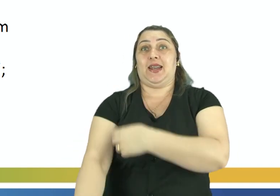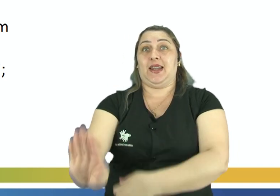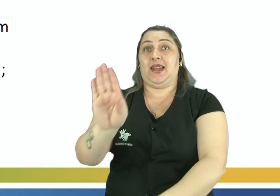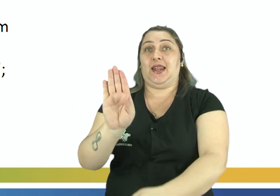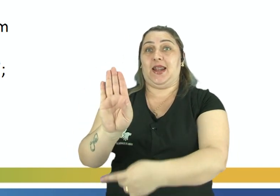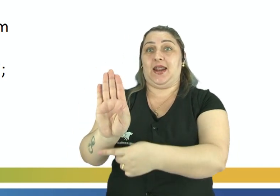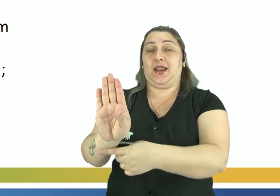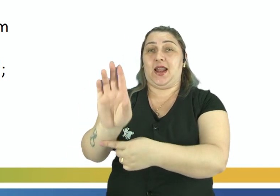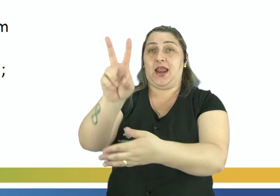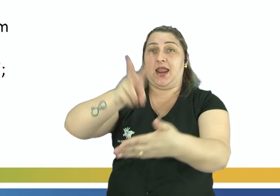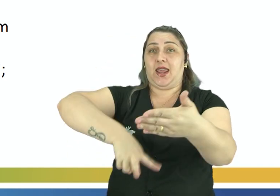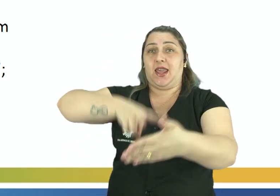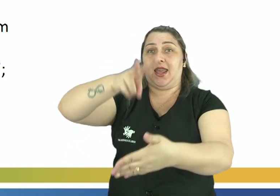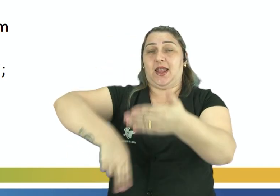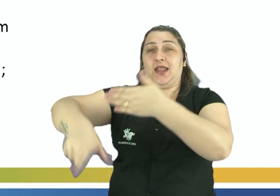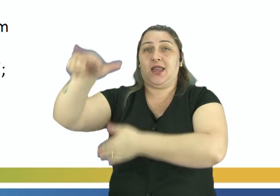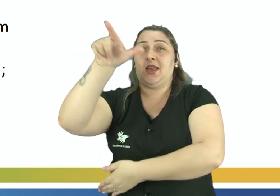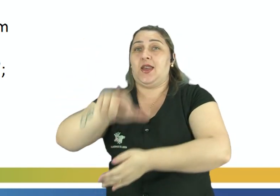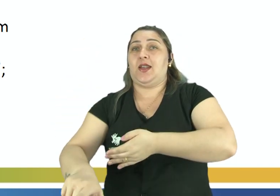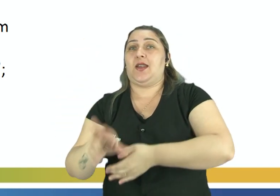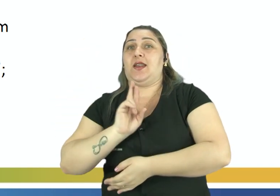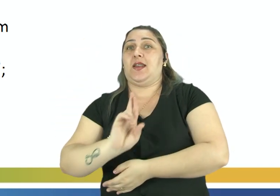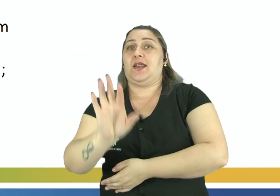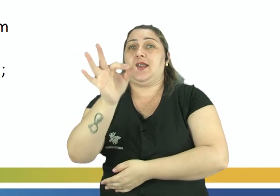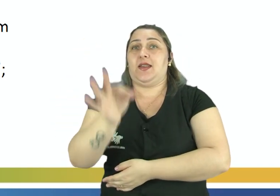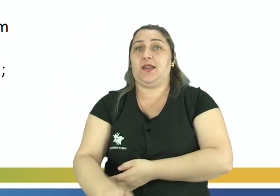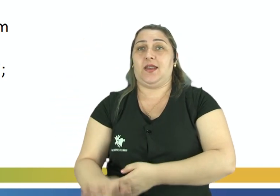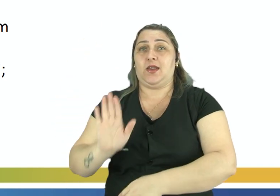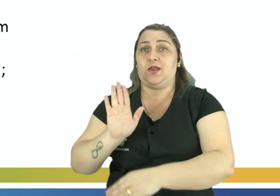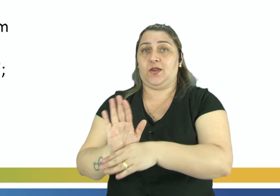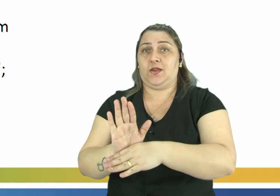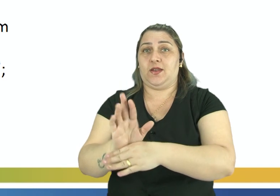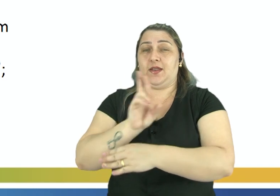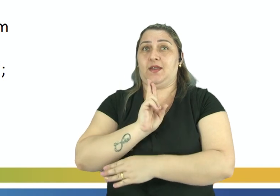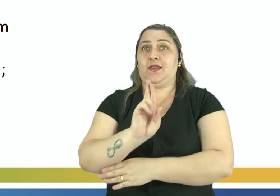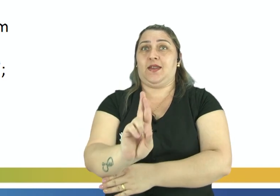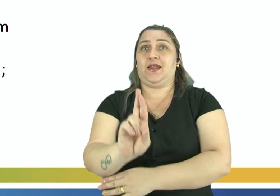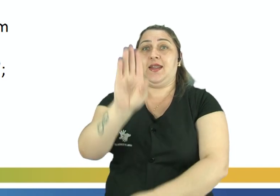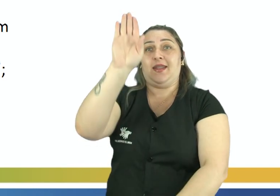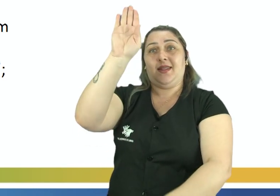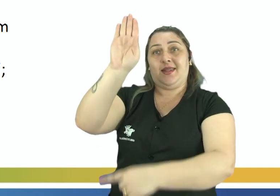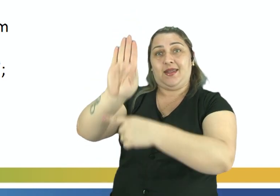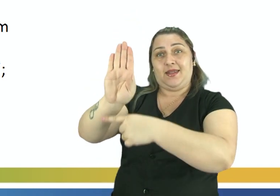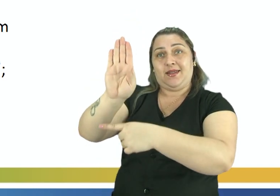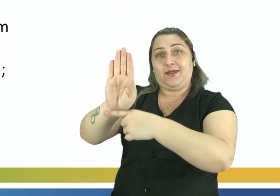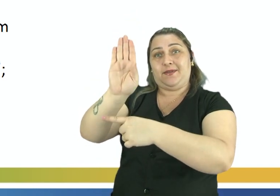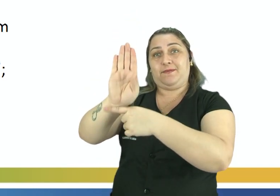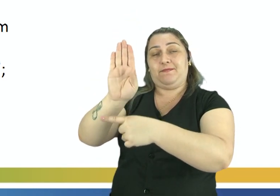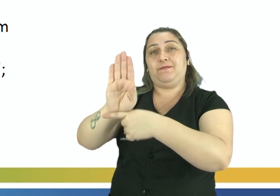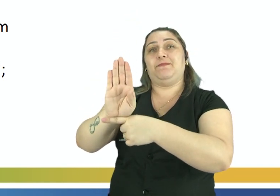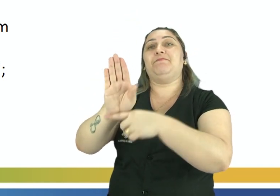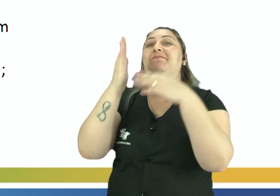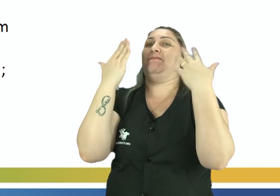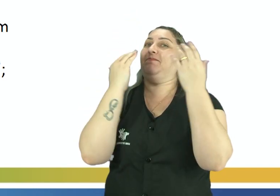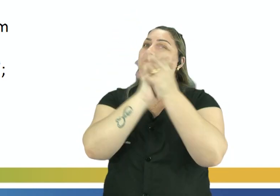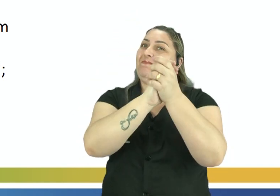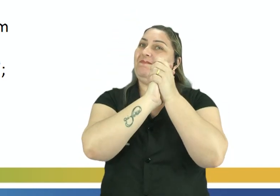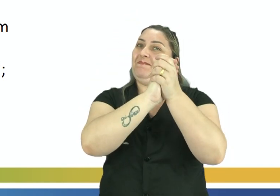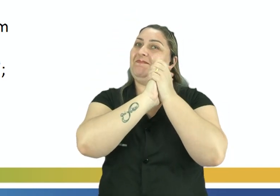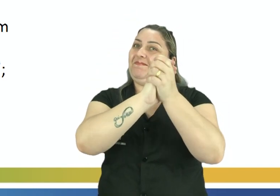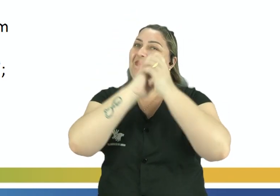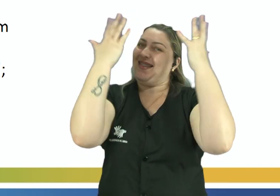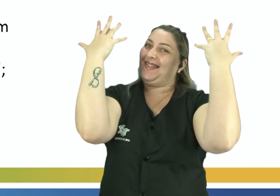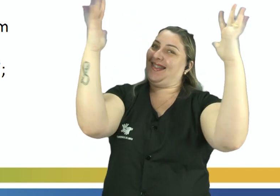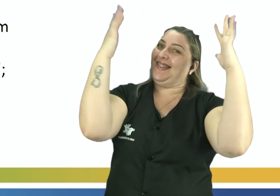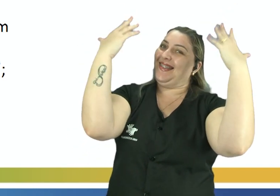Deu uma lida de novo, raciocinou, pegou ajuda aí, vamos lá para a resposta então? Se você disse a letra B, tá